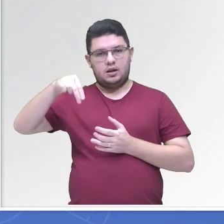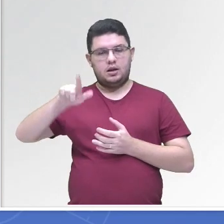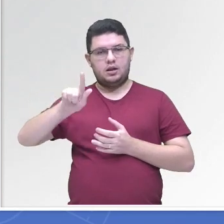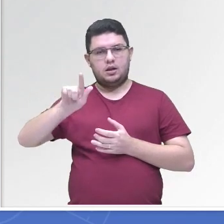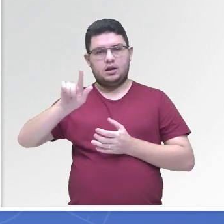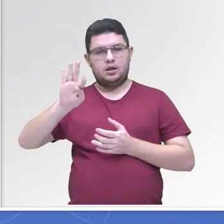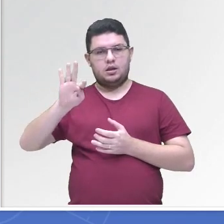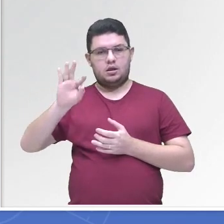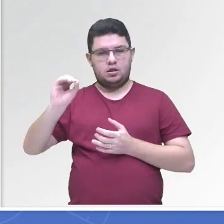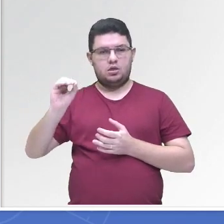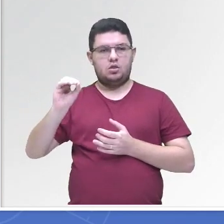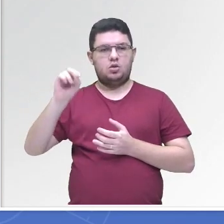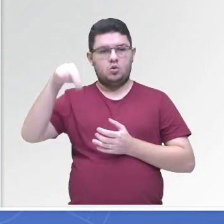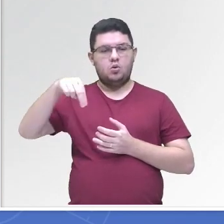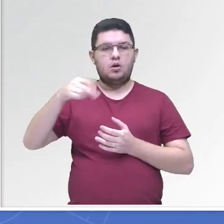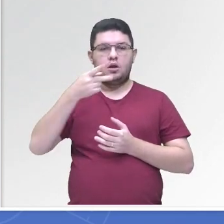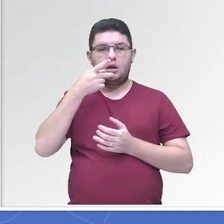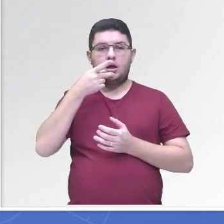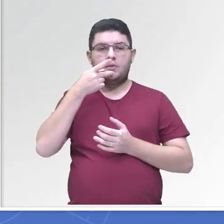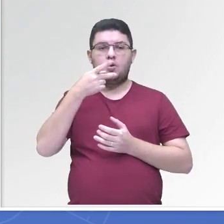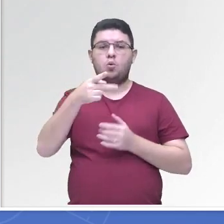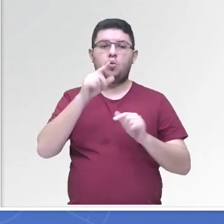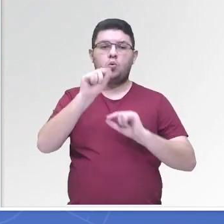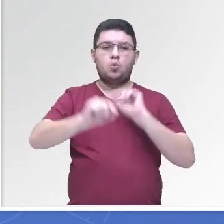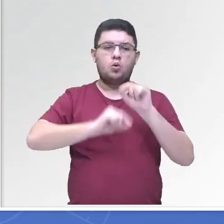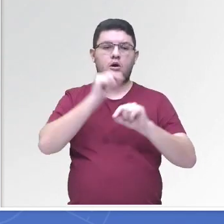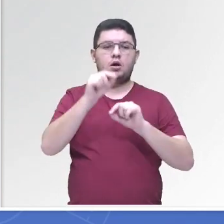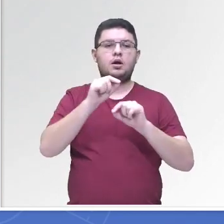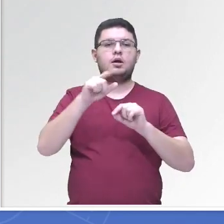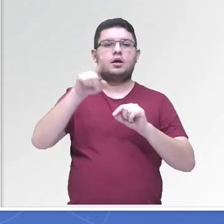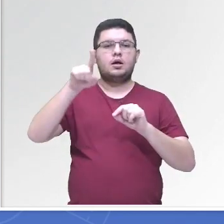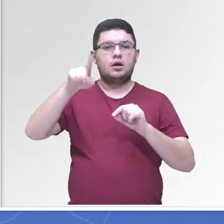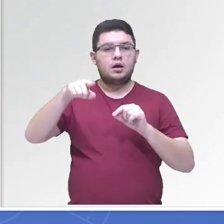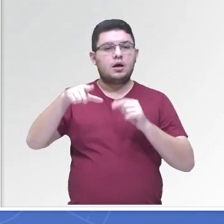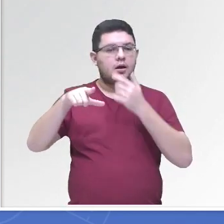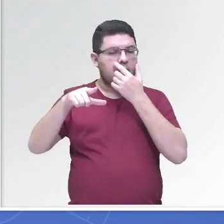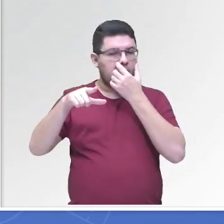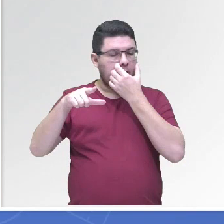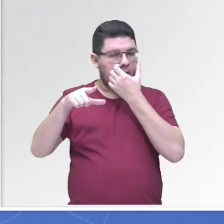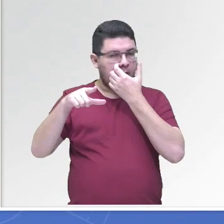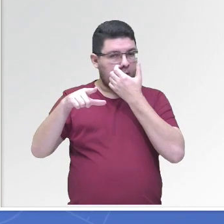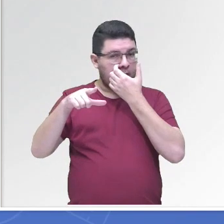respondeu? Serotonina, dopamina, melatonina, noradrenalina.